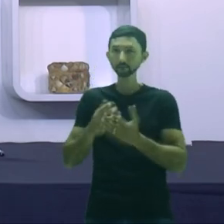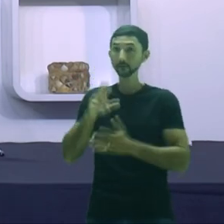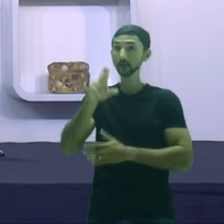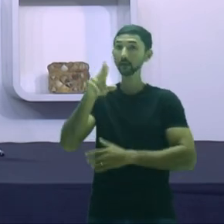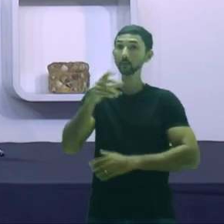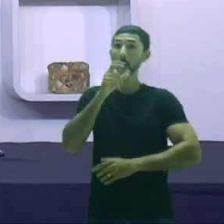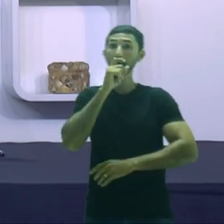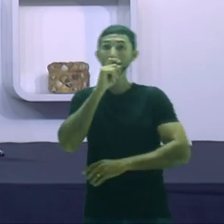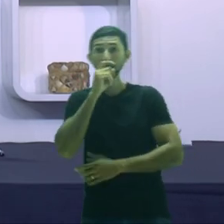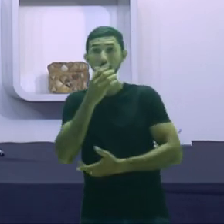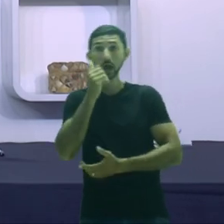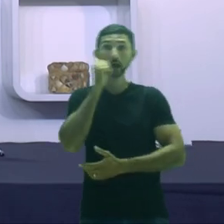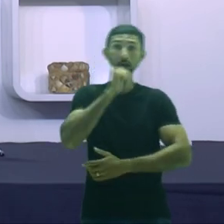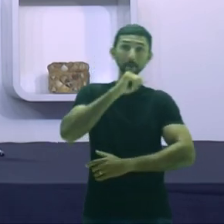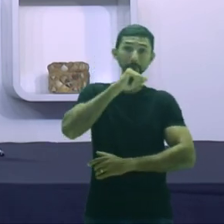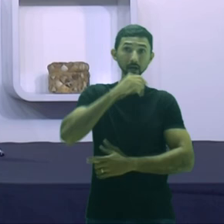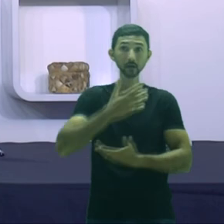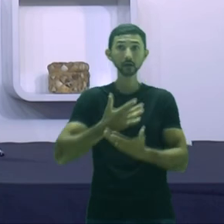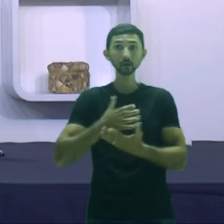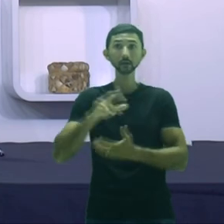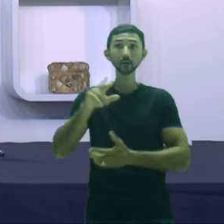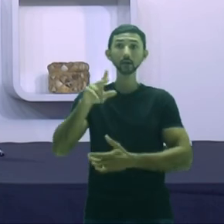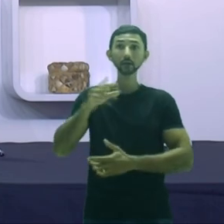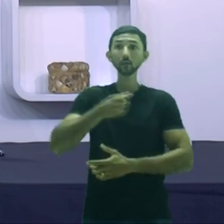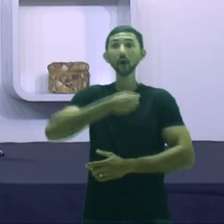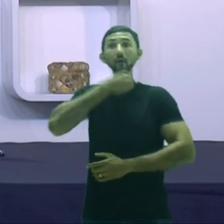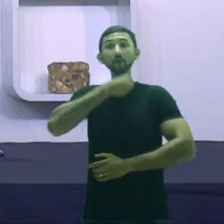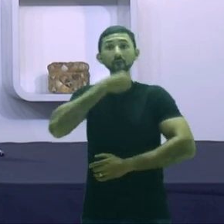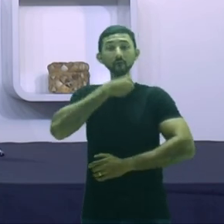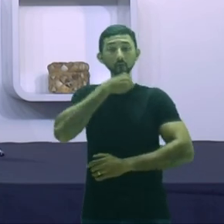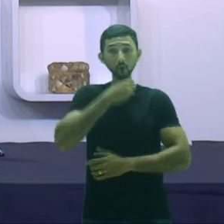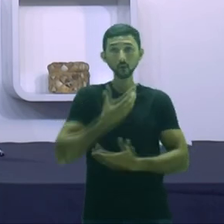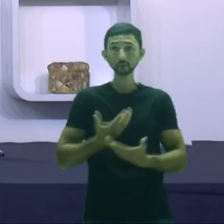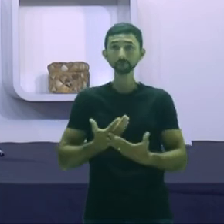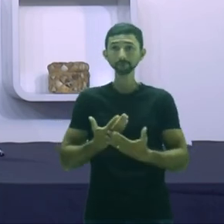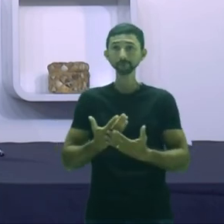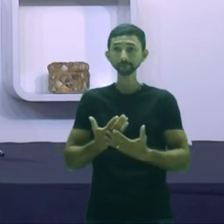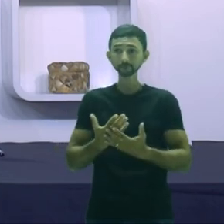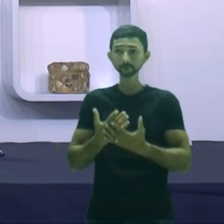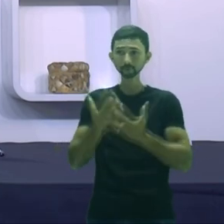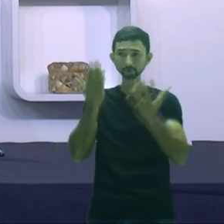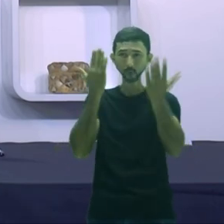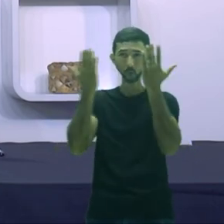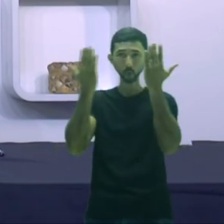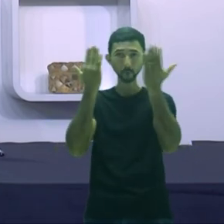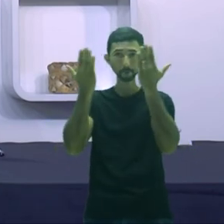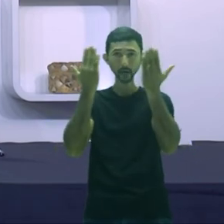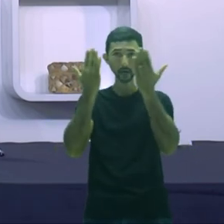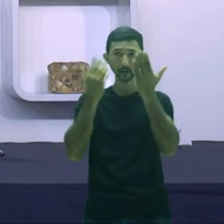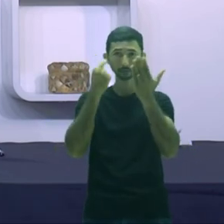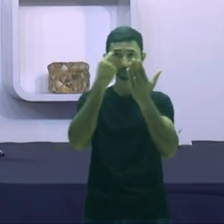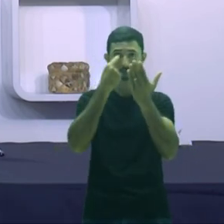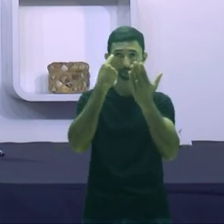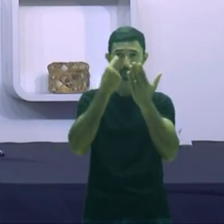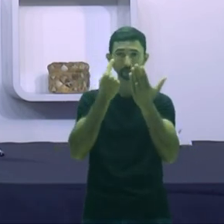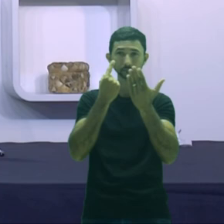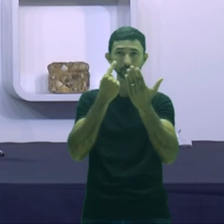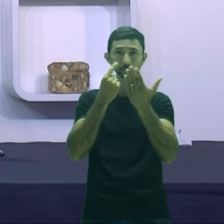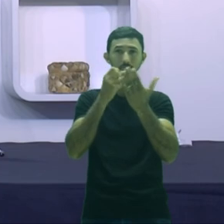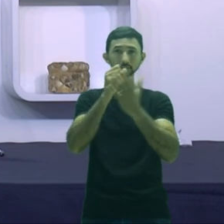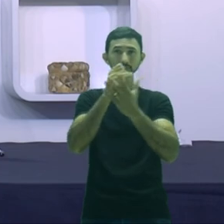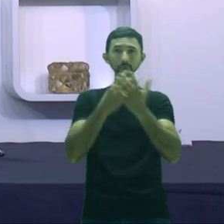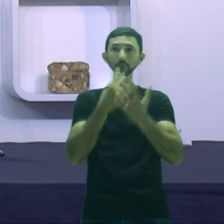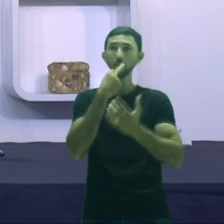têm, se é compatível com o que os seus avós têm. Ah, ou seja, você está fazendo uma análise de uma característica, mas você está